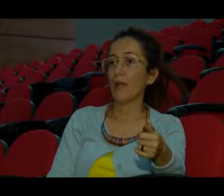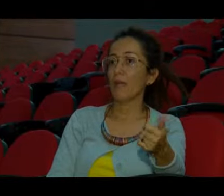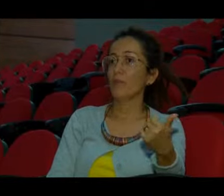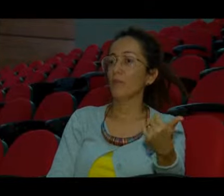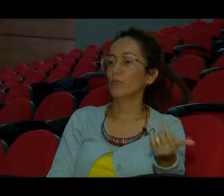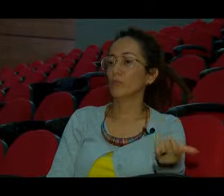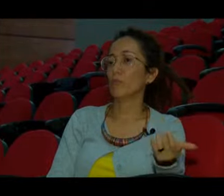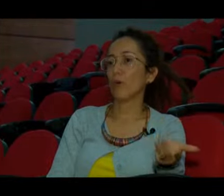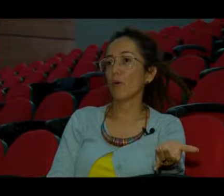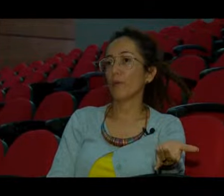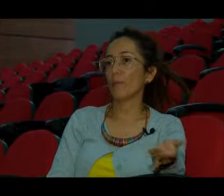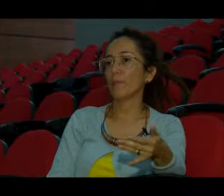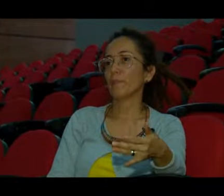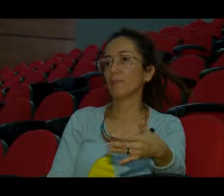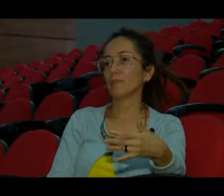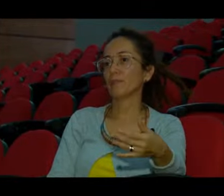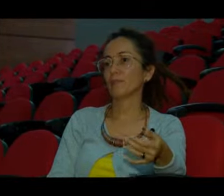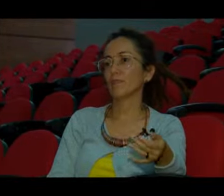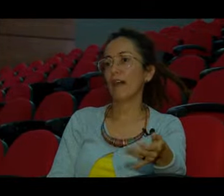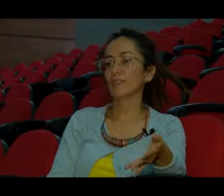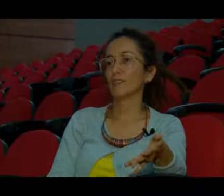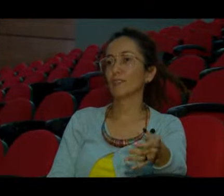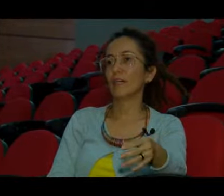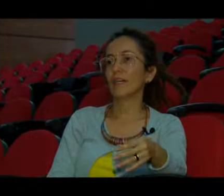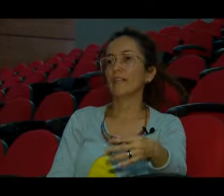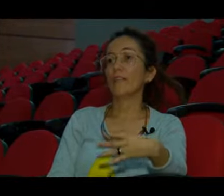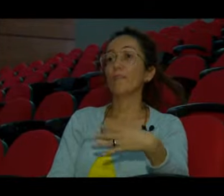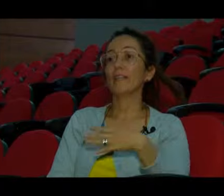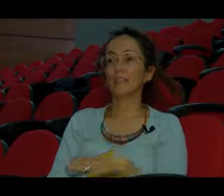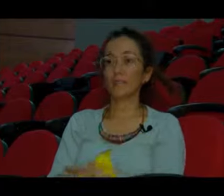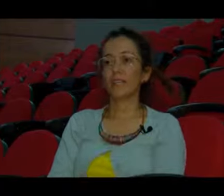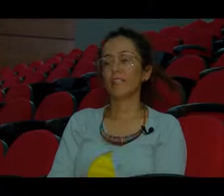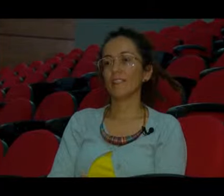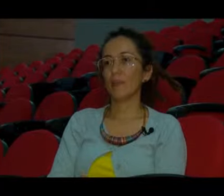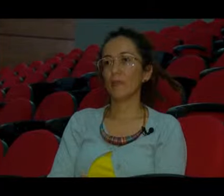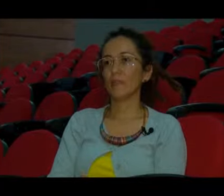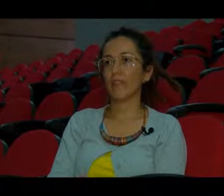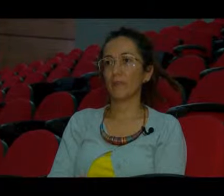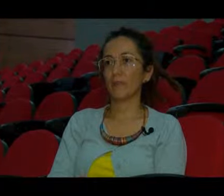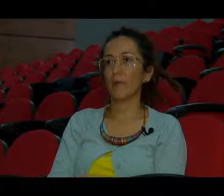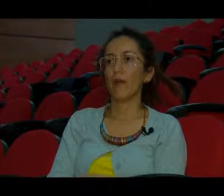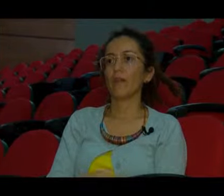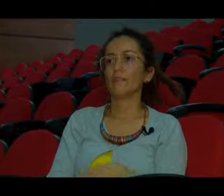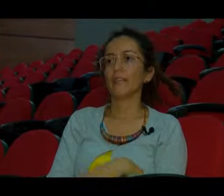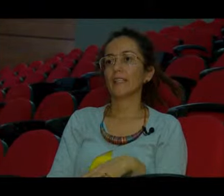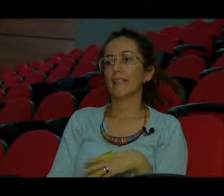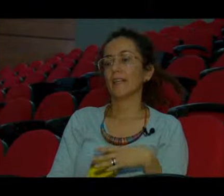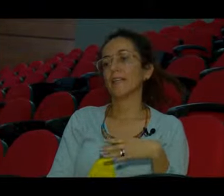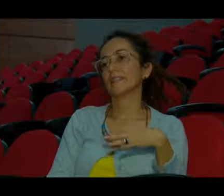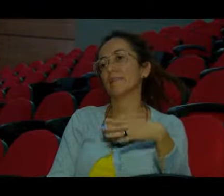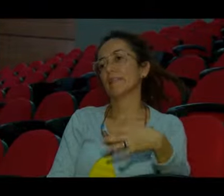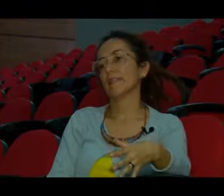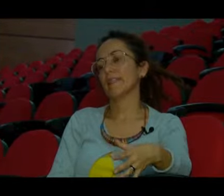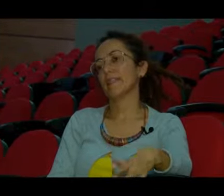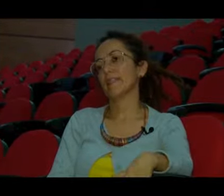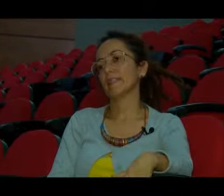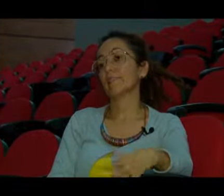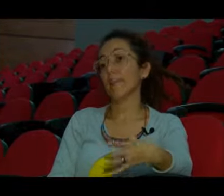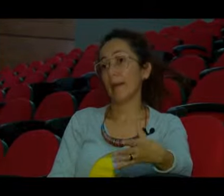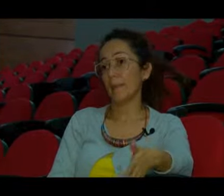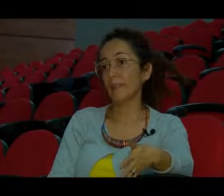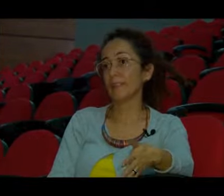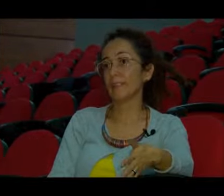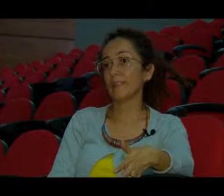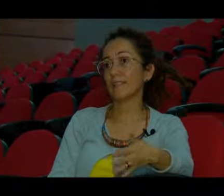mim muito boa pelo fato de eu mesmo organizar o meu tempo, ter